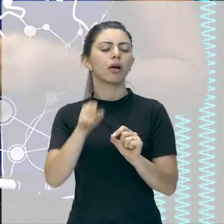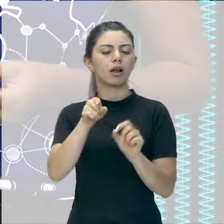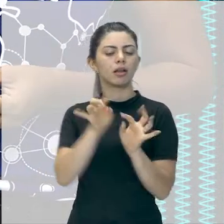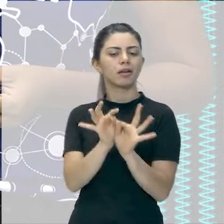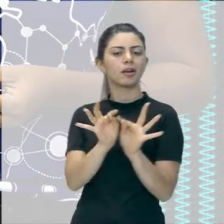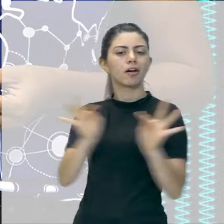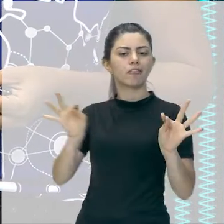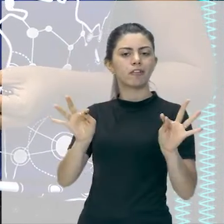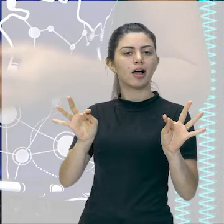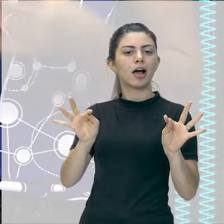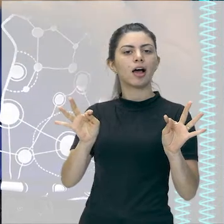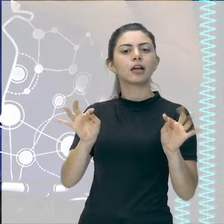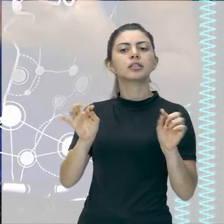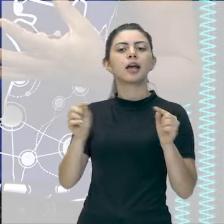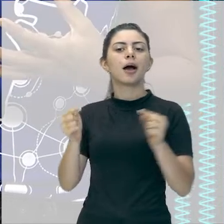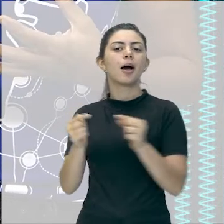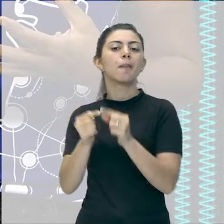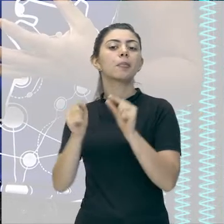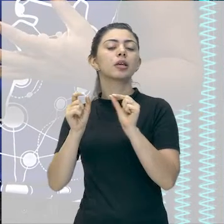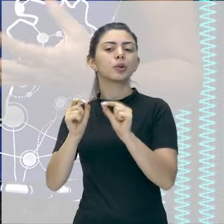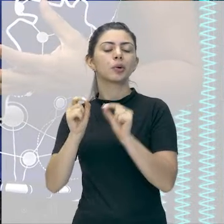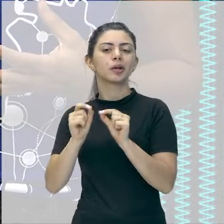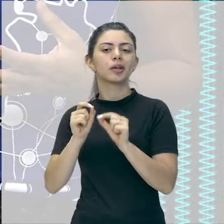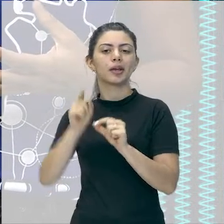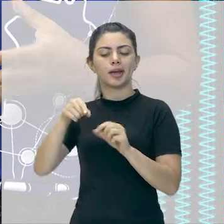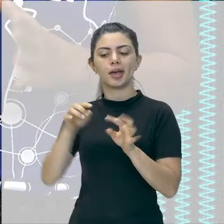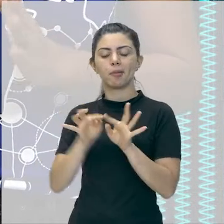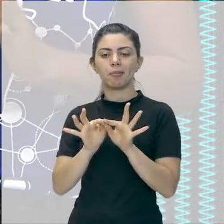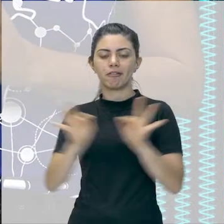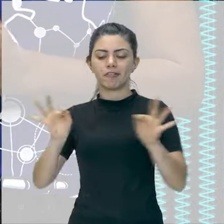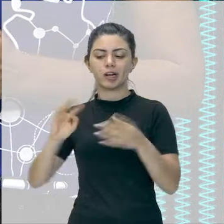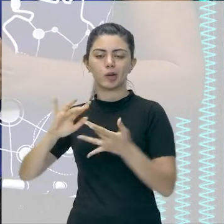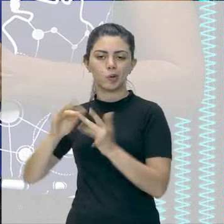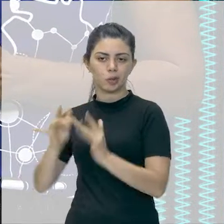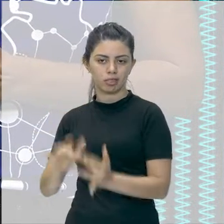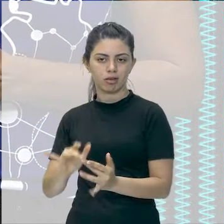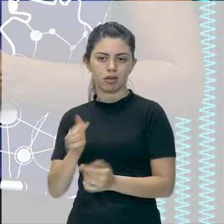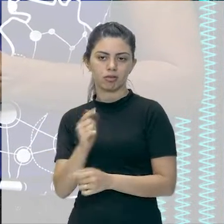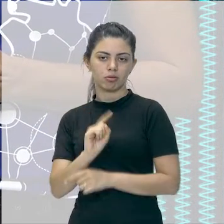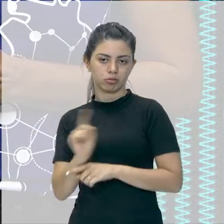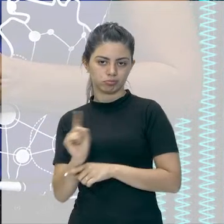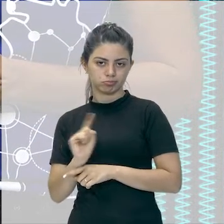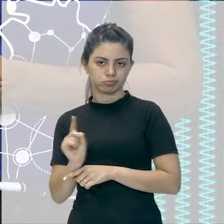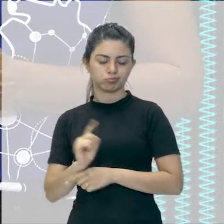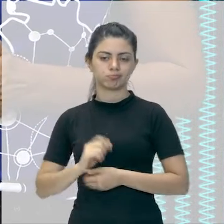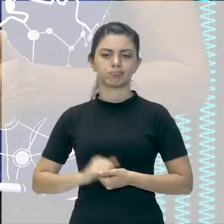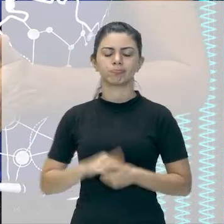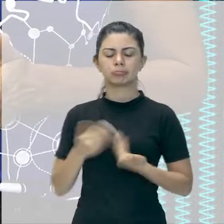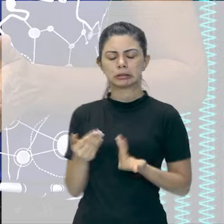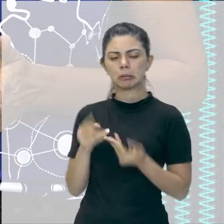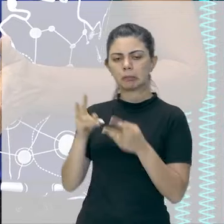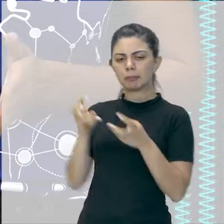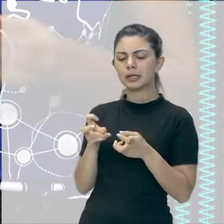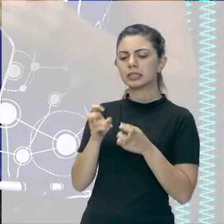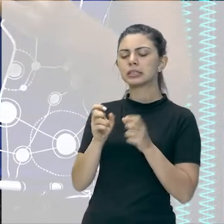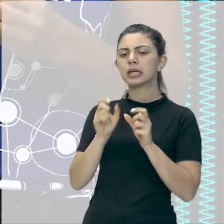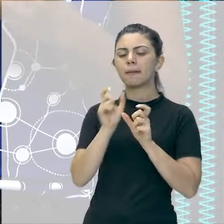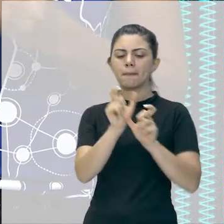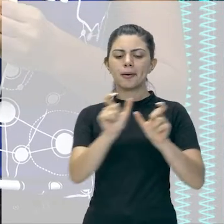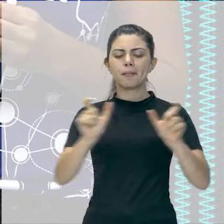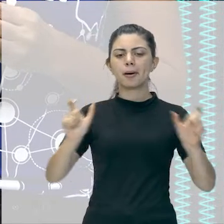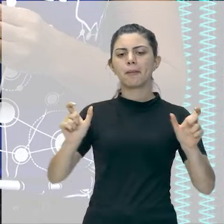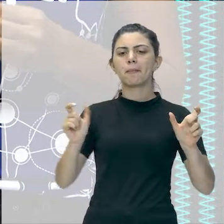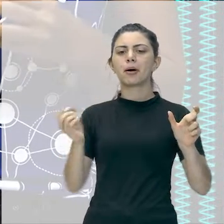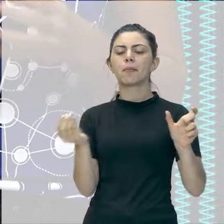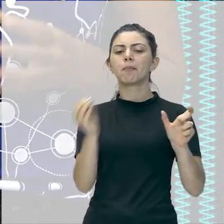está no simple past, na negative form. Então, observe os elementos que eu estou usando aqui nesta frase, que